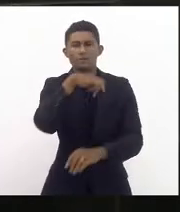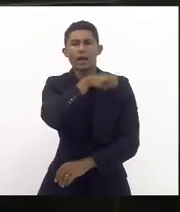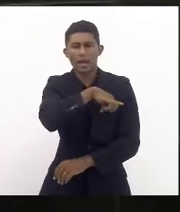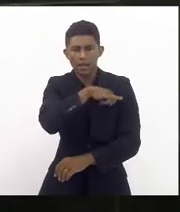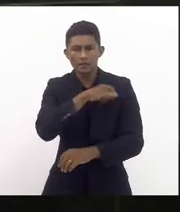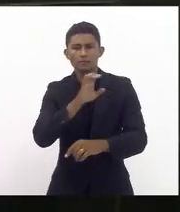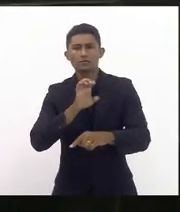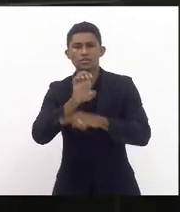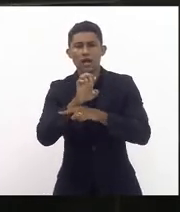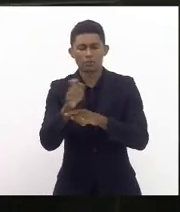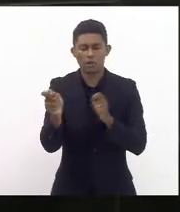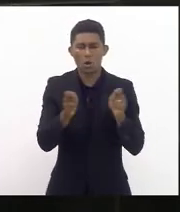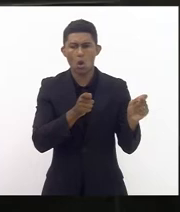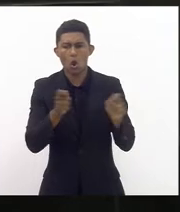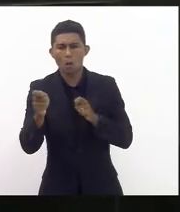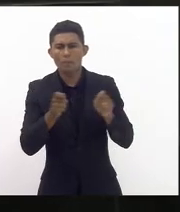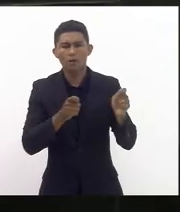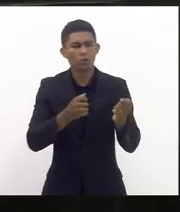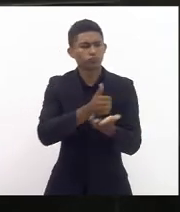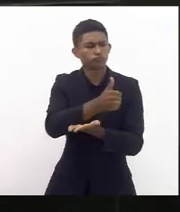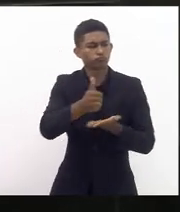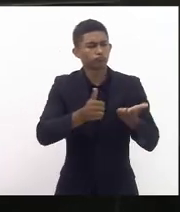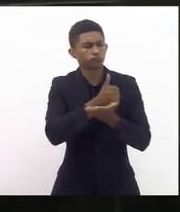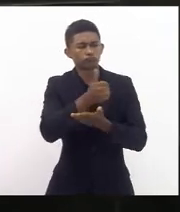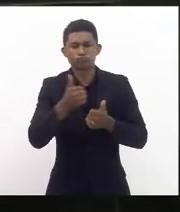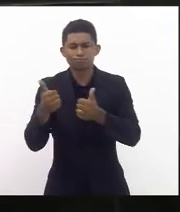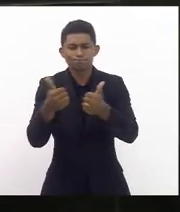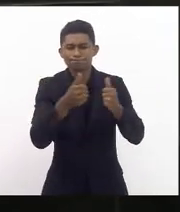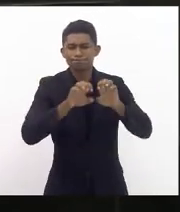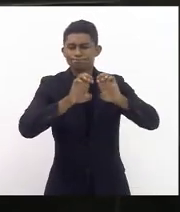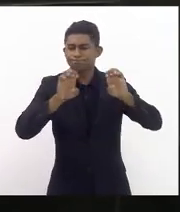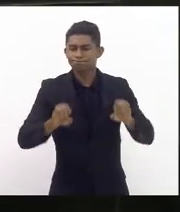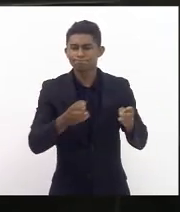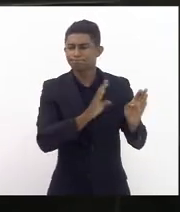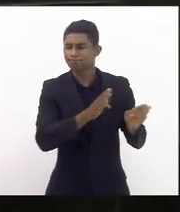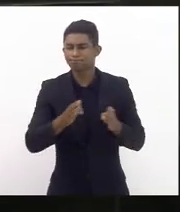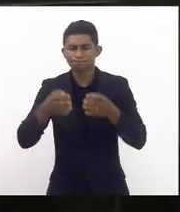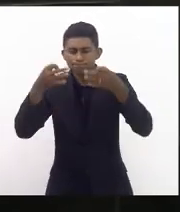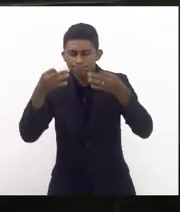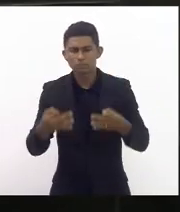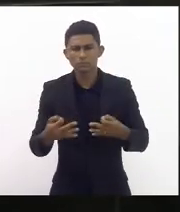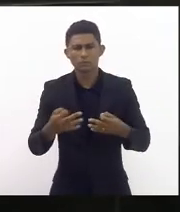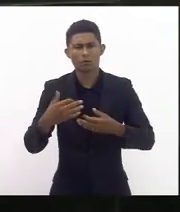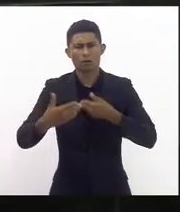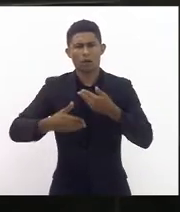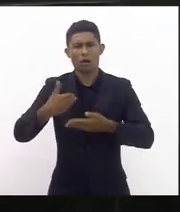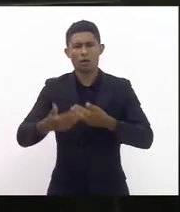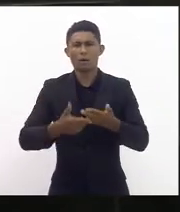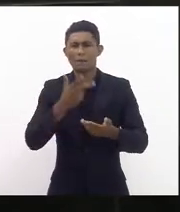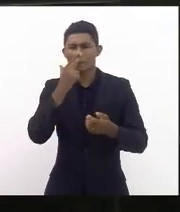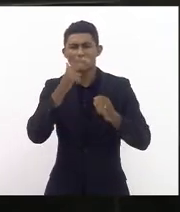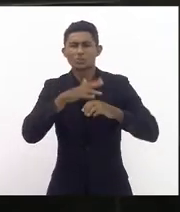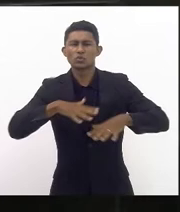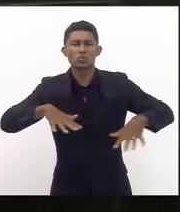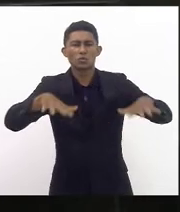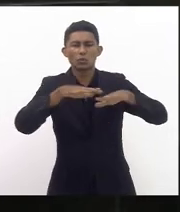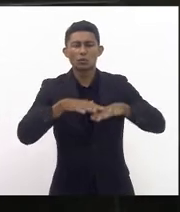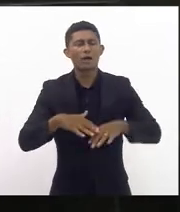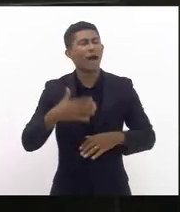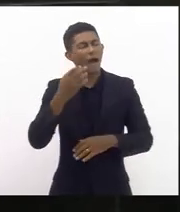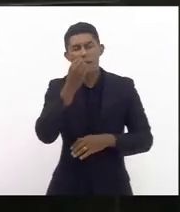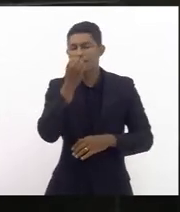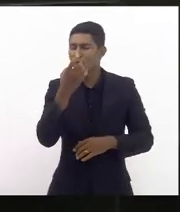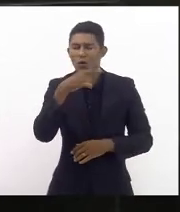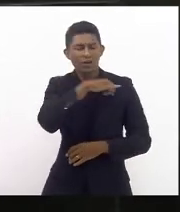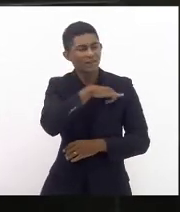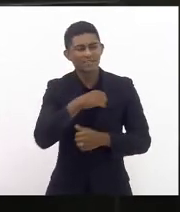economicamente estabilizado, isso criou uma ilusão fiscal. A partir de então, né, com o advento da